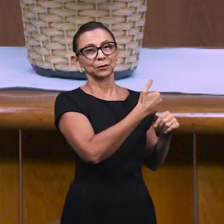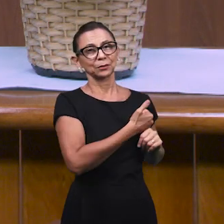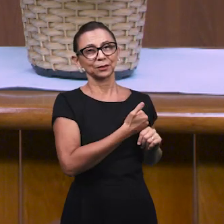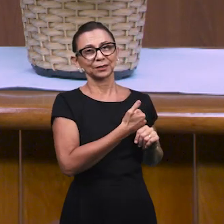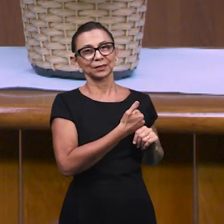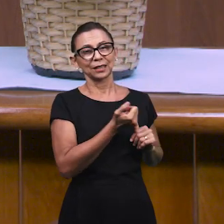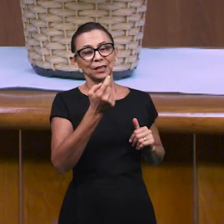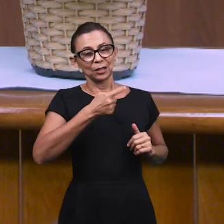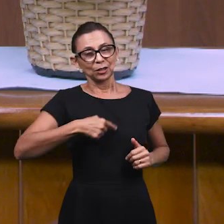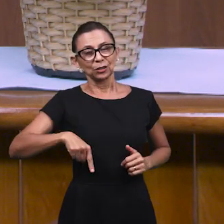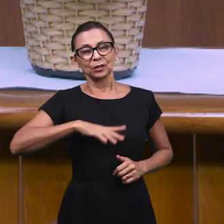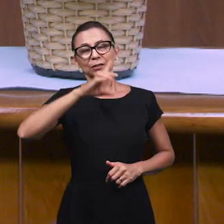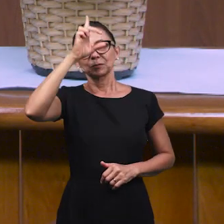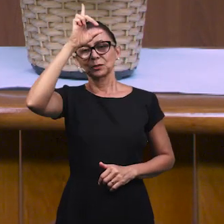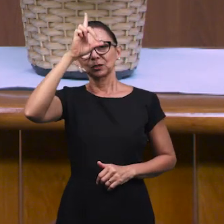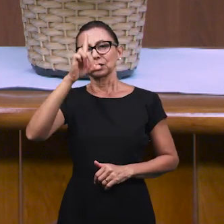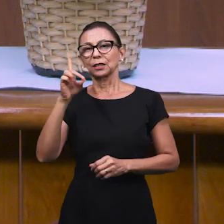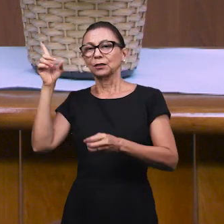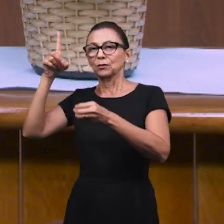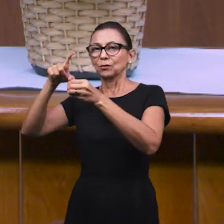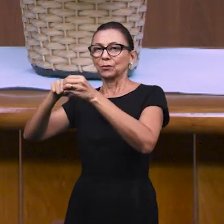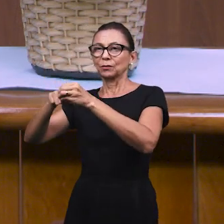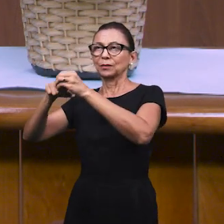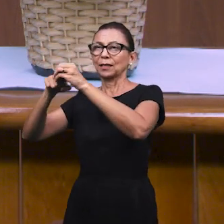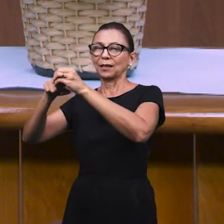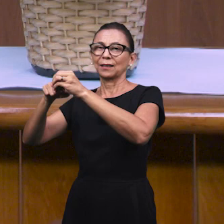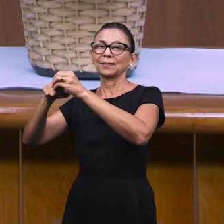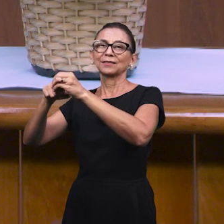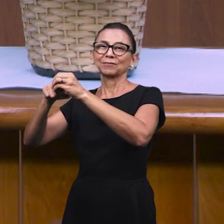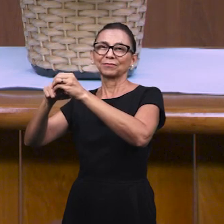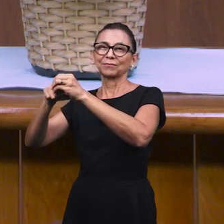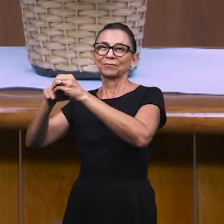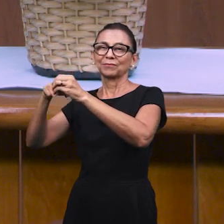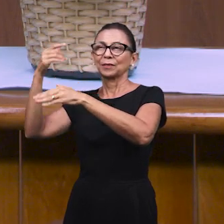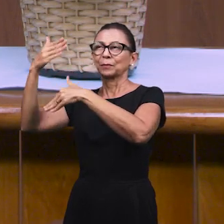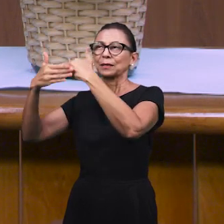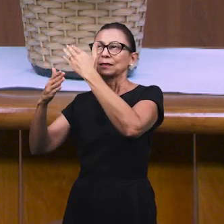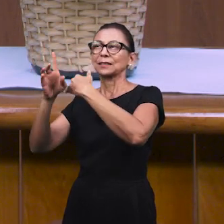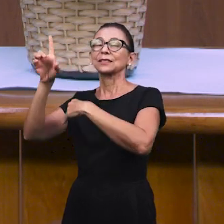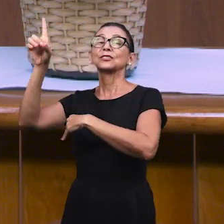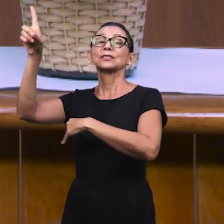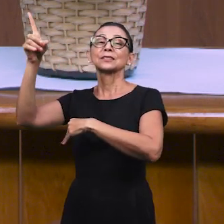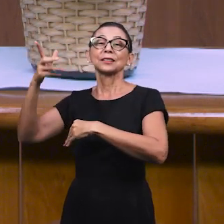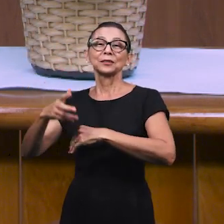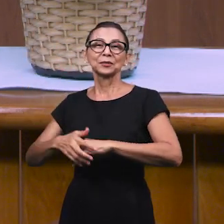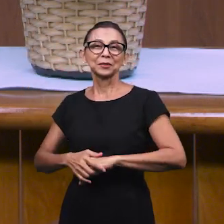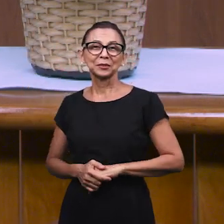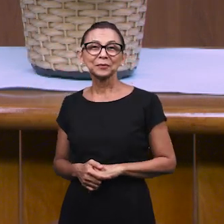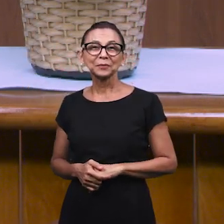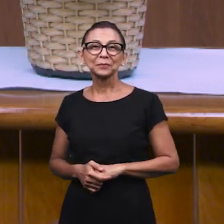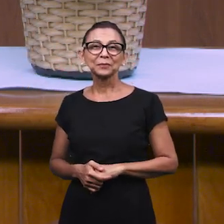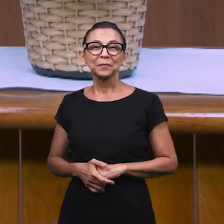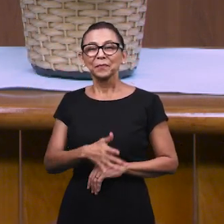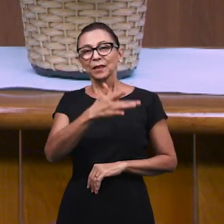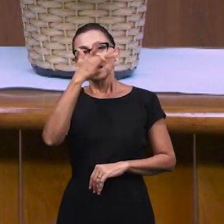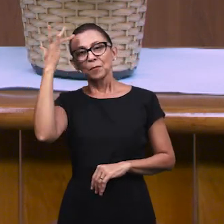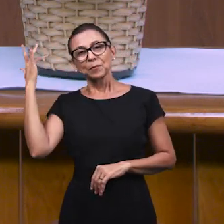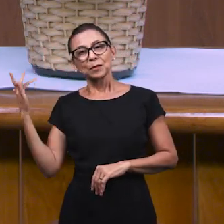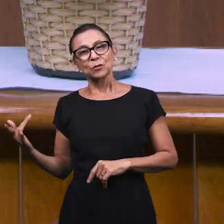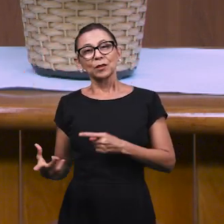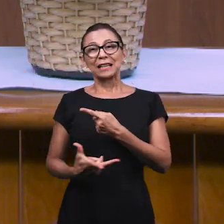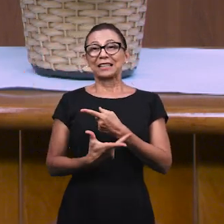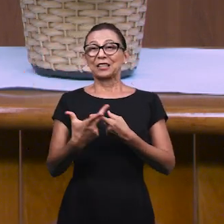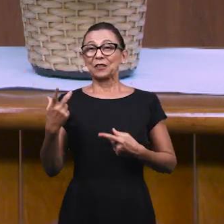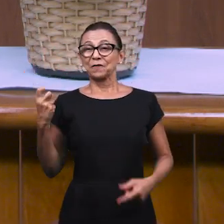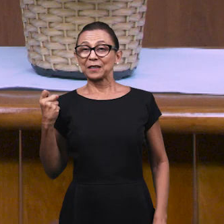volta. Agora nós voltamos para casa. Agora, aquele que vencer, ele vai comer o quê? Da árvore da vida. Agora